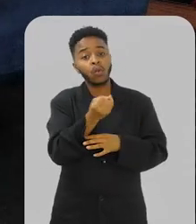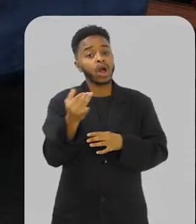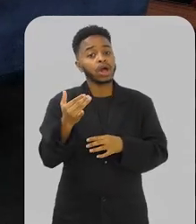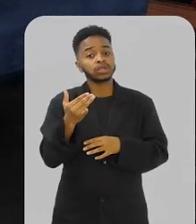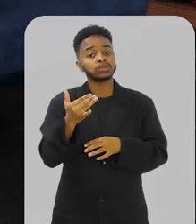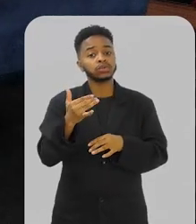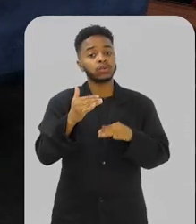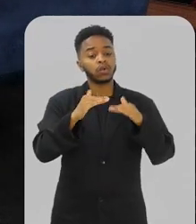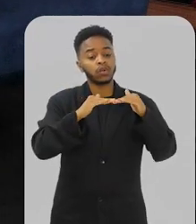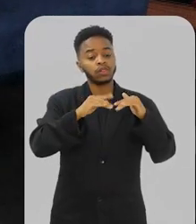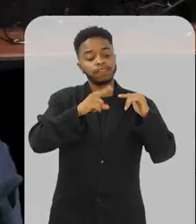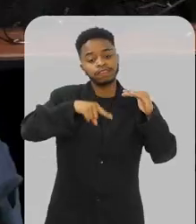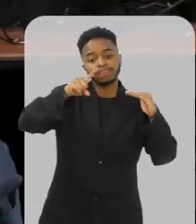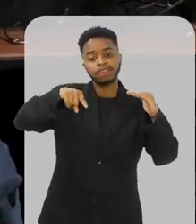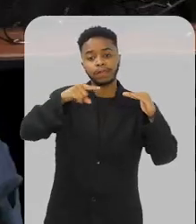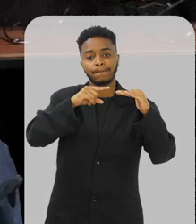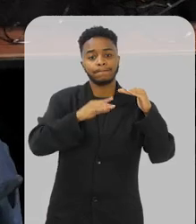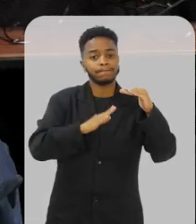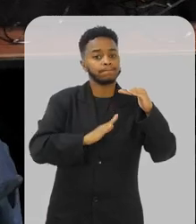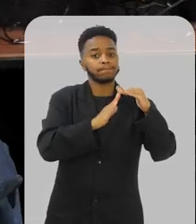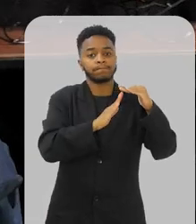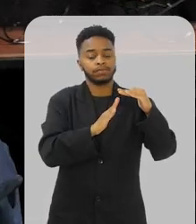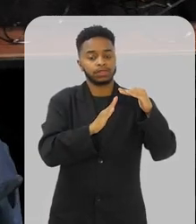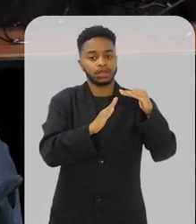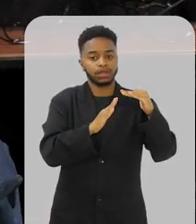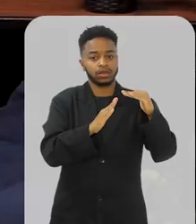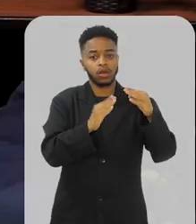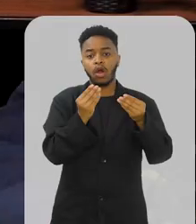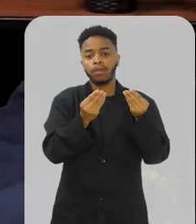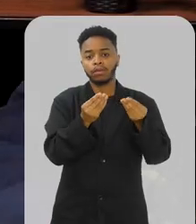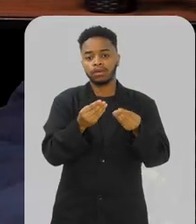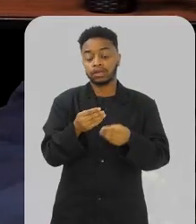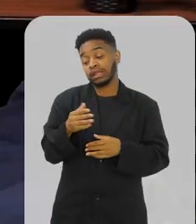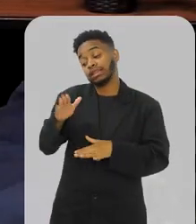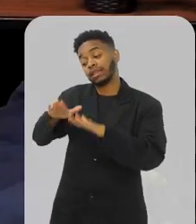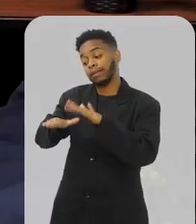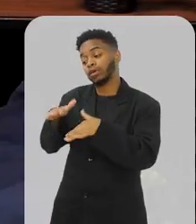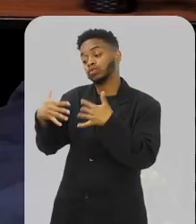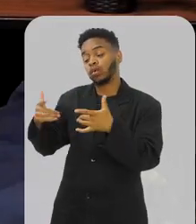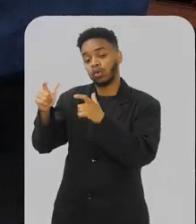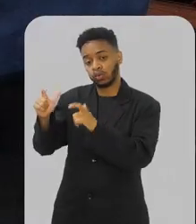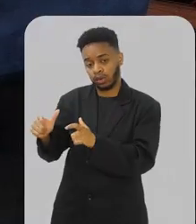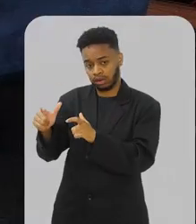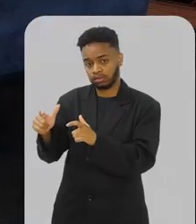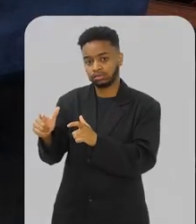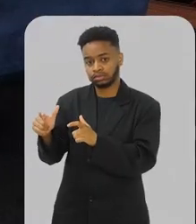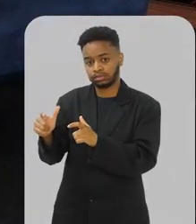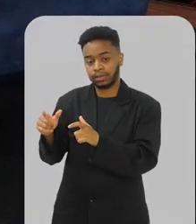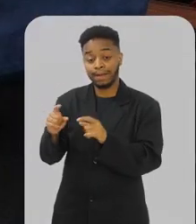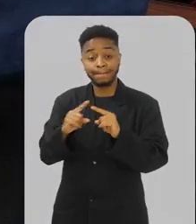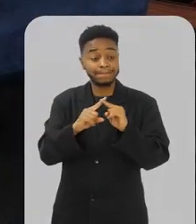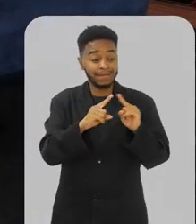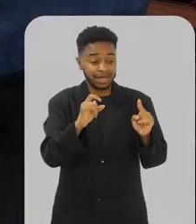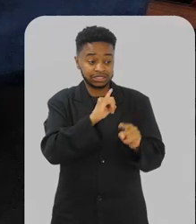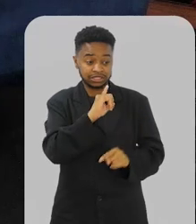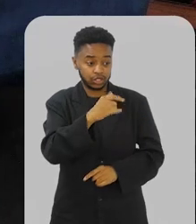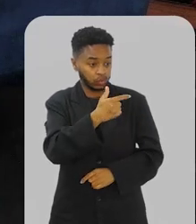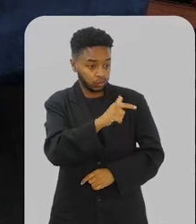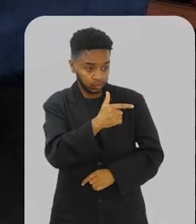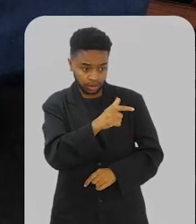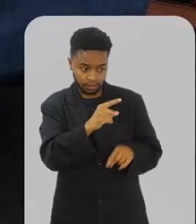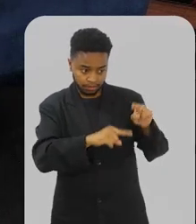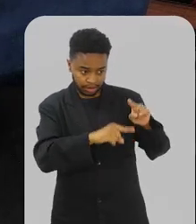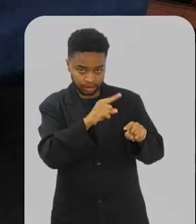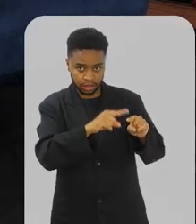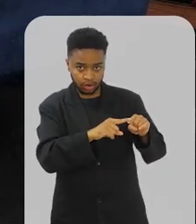de quem reclamou, e quantos decibéis tem que ser? Aí vai depender do local. Certo. Então, se ele não